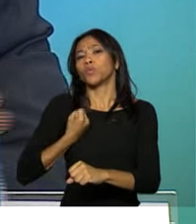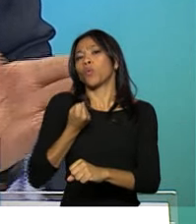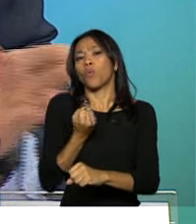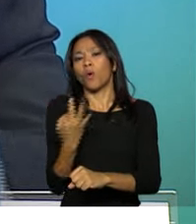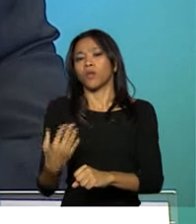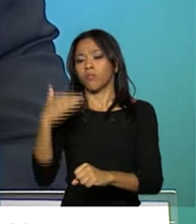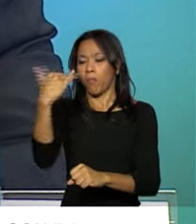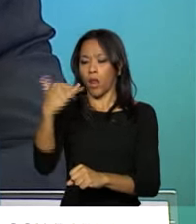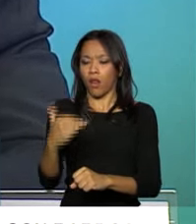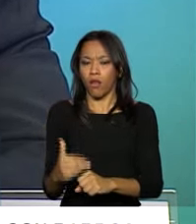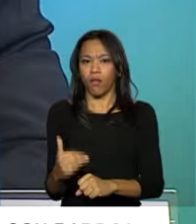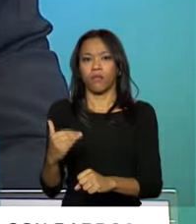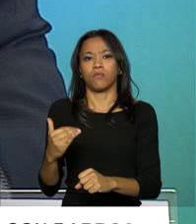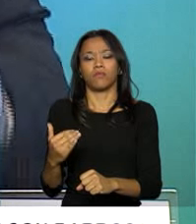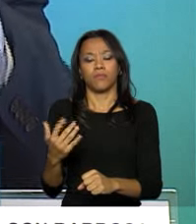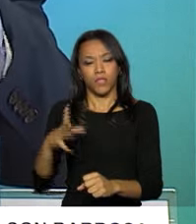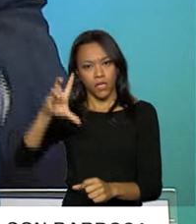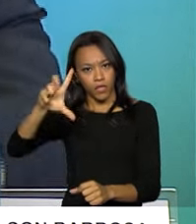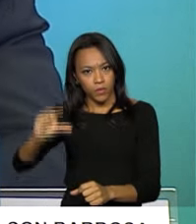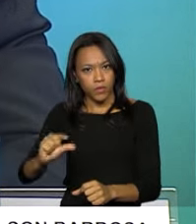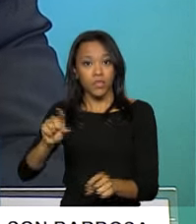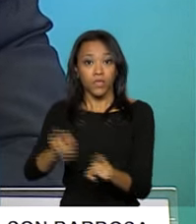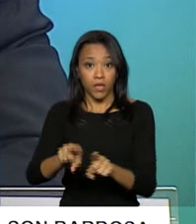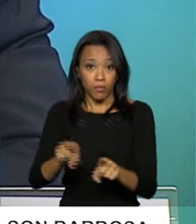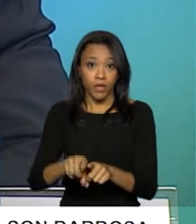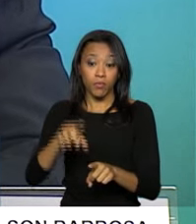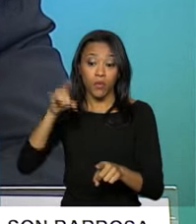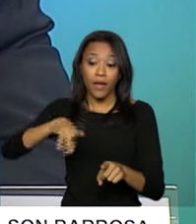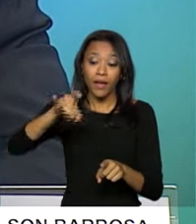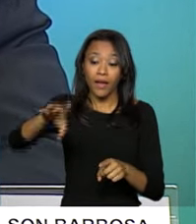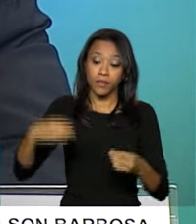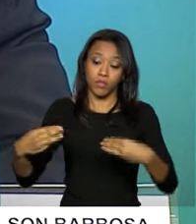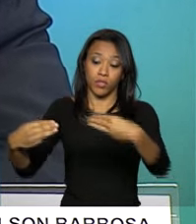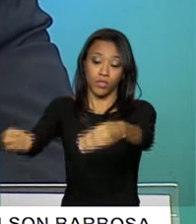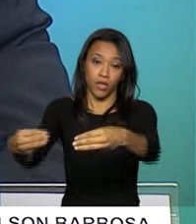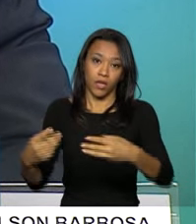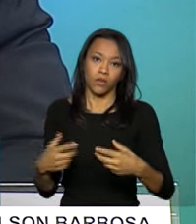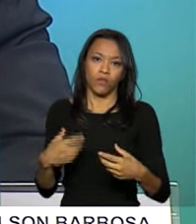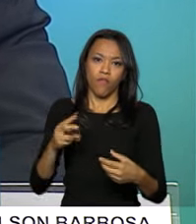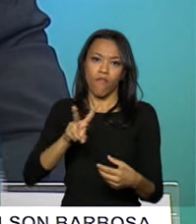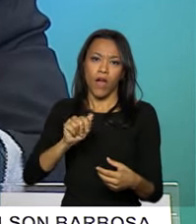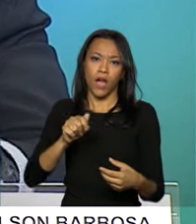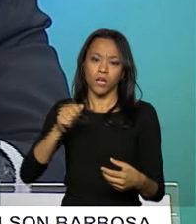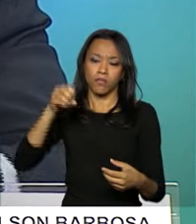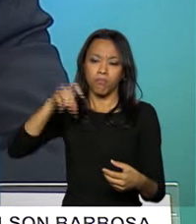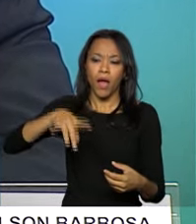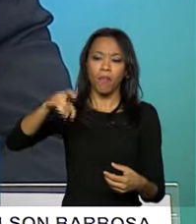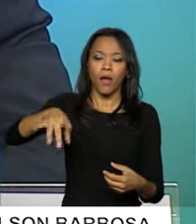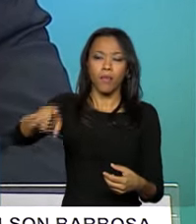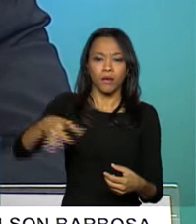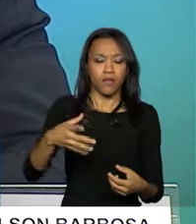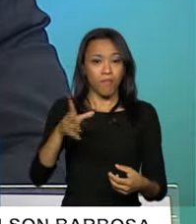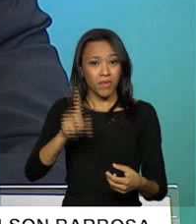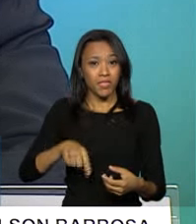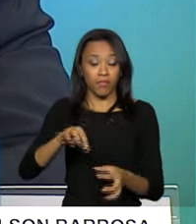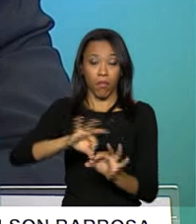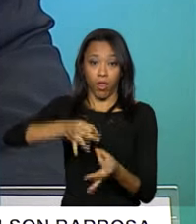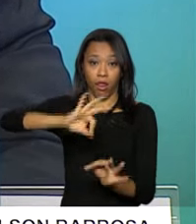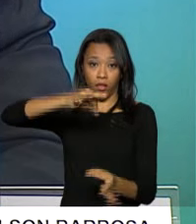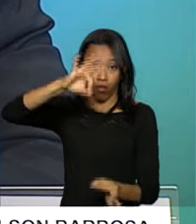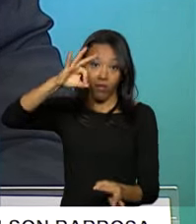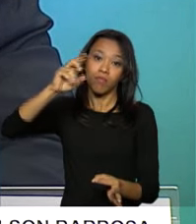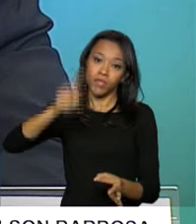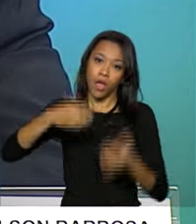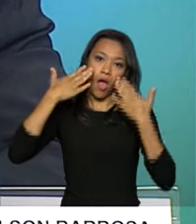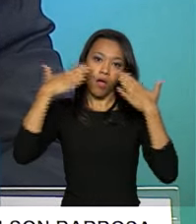comiss e como ele tem evoluído tem também a distribuição por Ministérios todas essas informações são transparentes só que ela é uma informação muito densa Mas ela